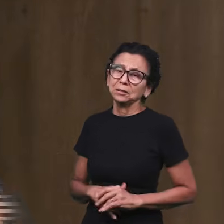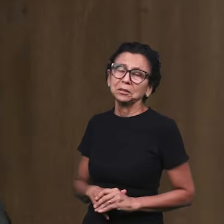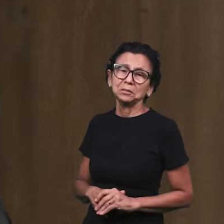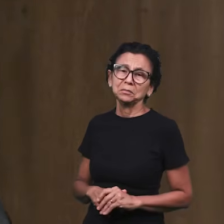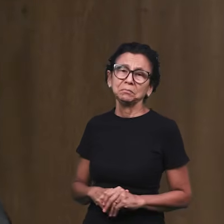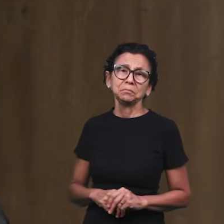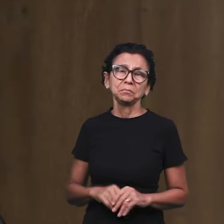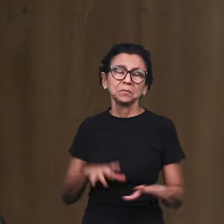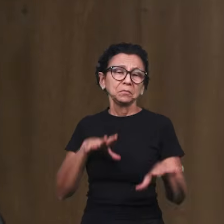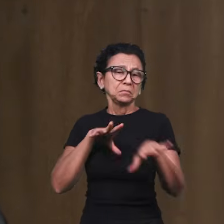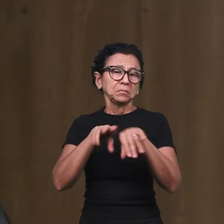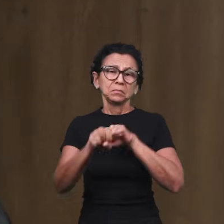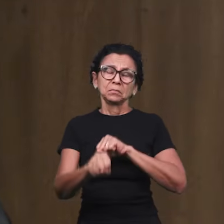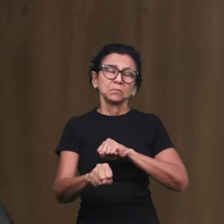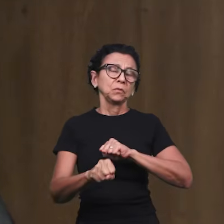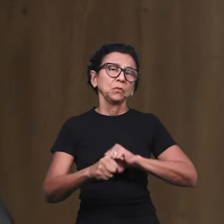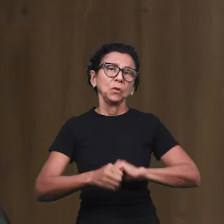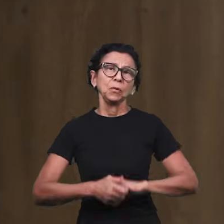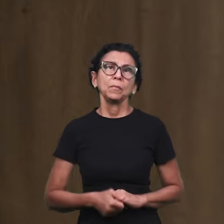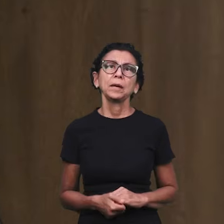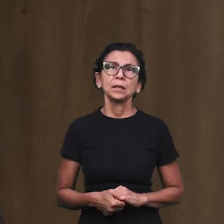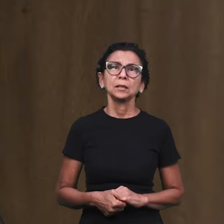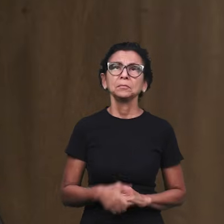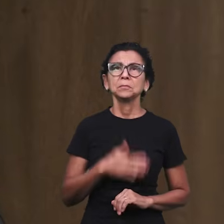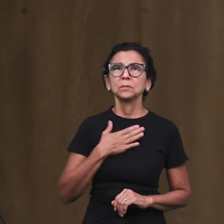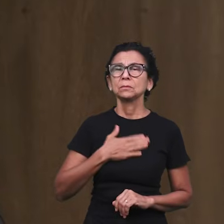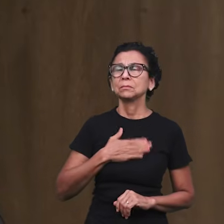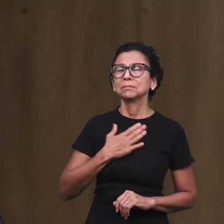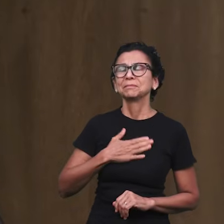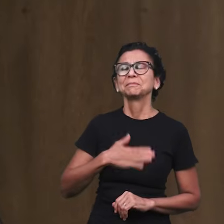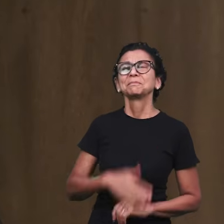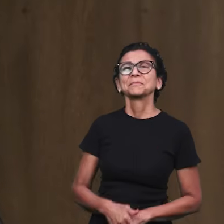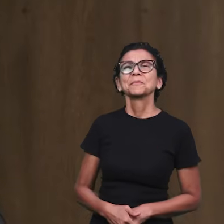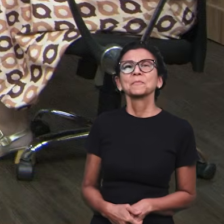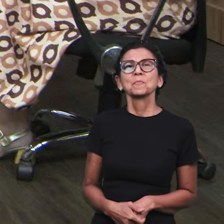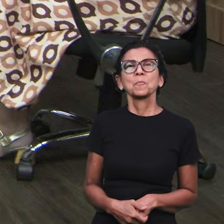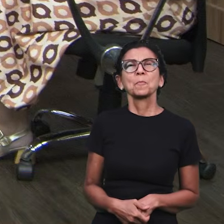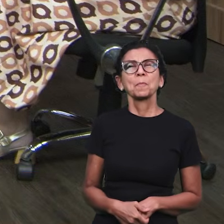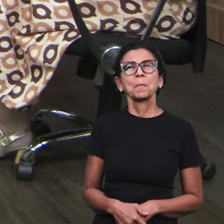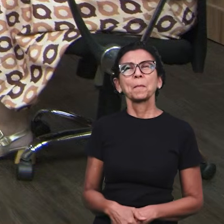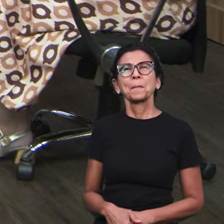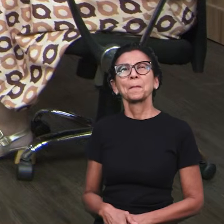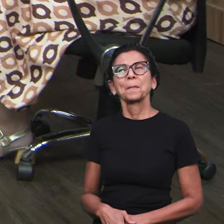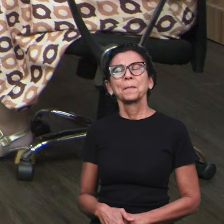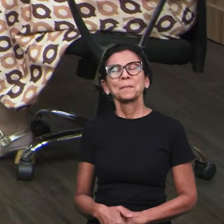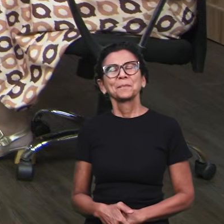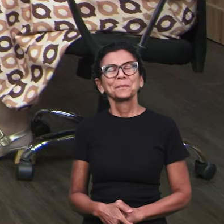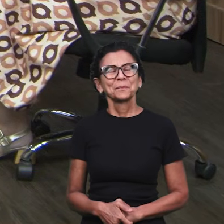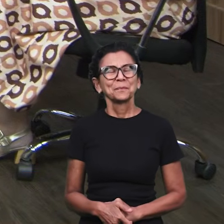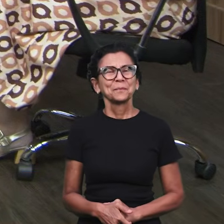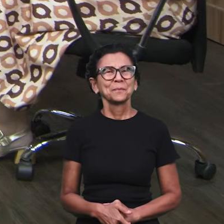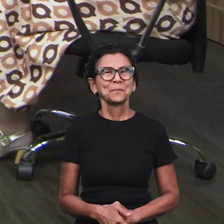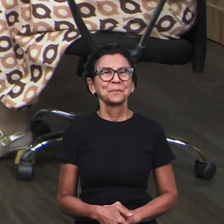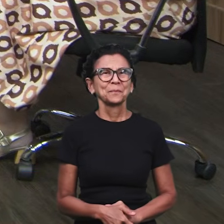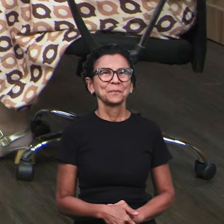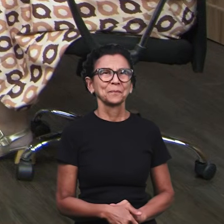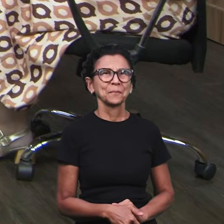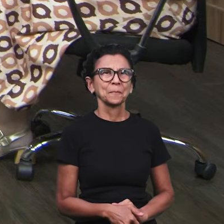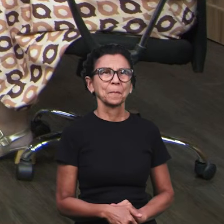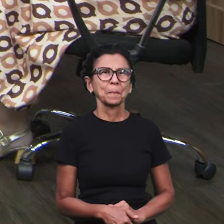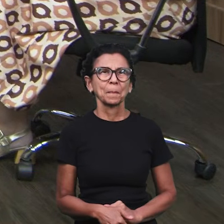terminei o curso com muita tranquilidade. Tá bom? Amém. Maravilha. Estela,